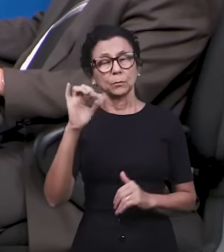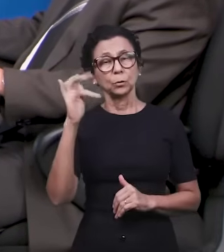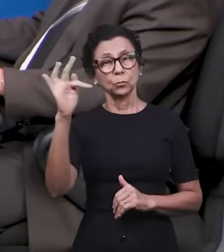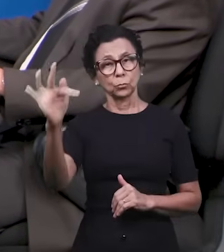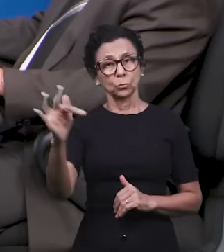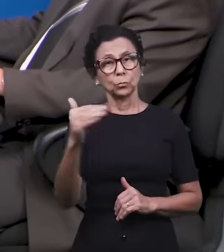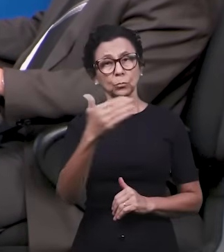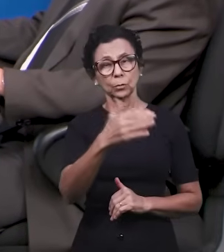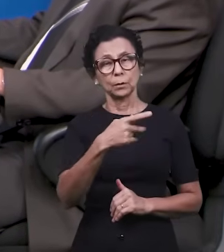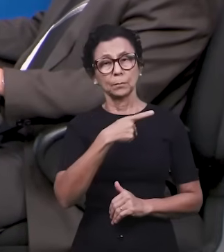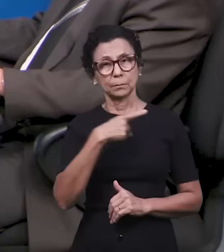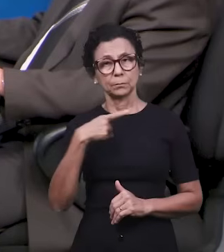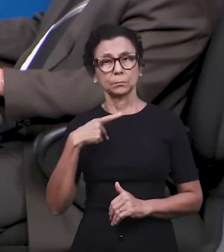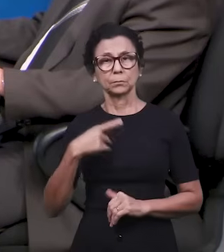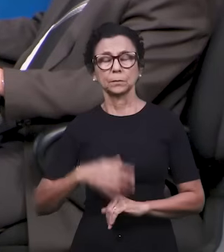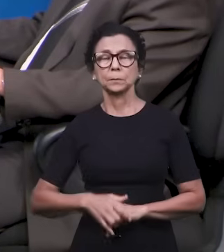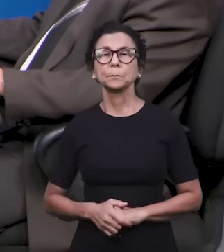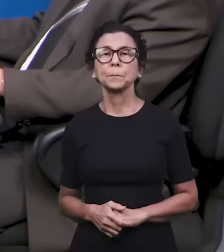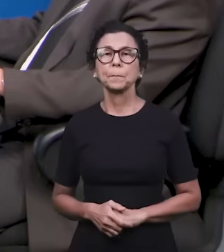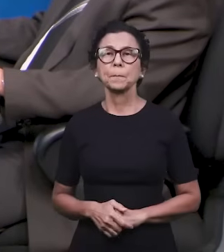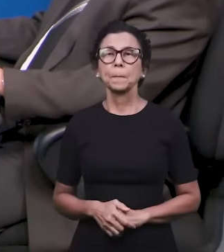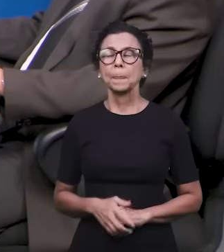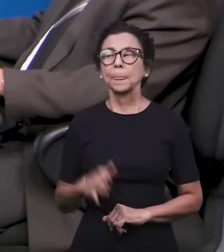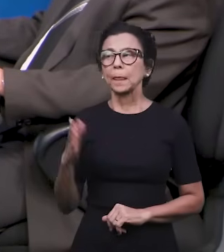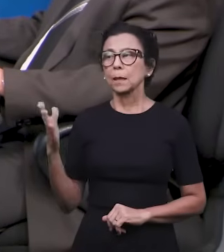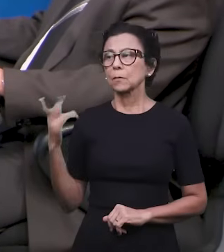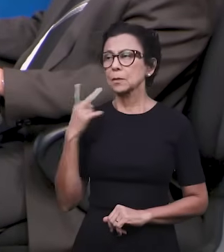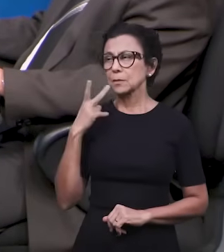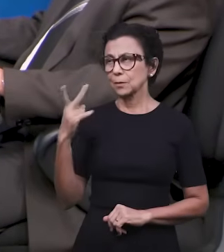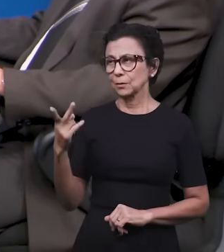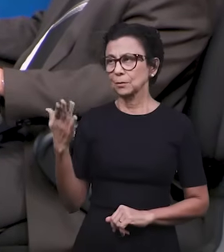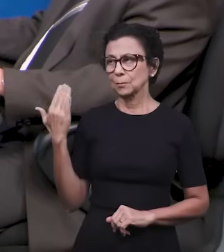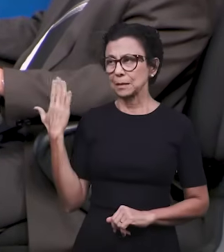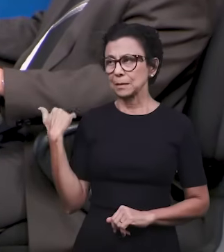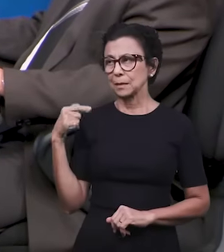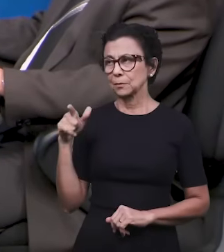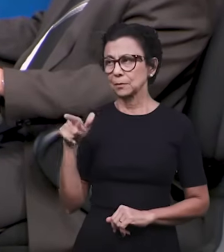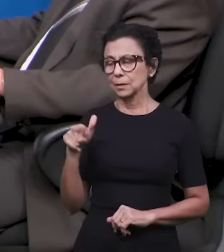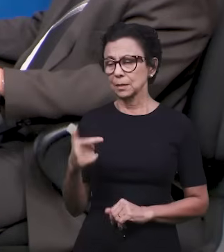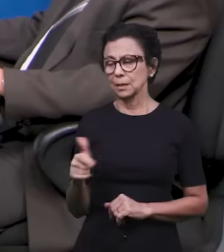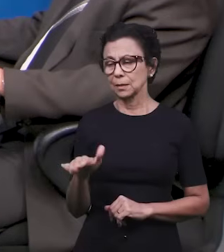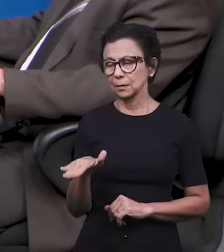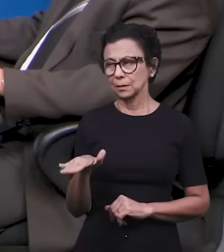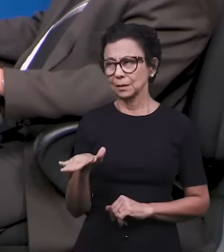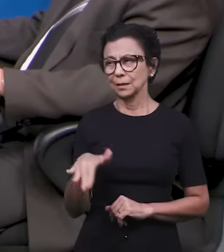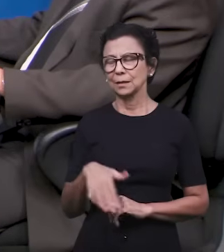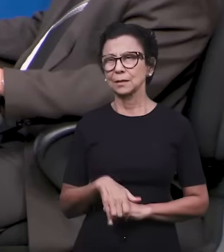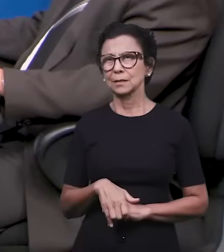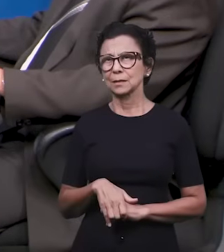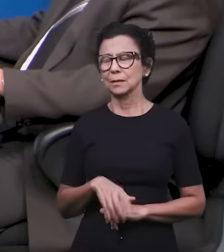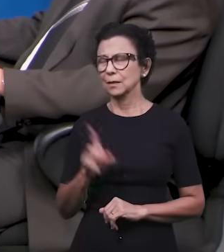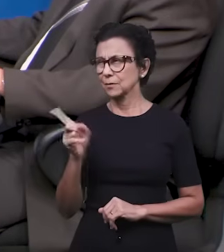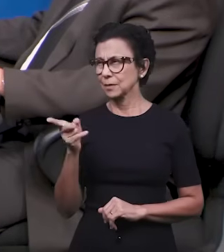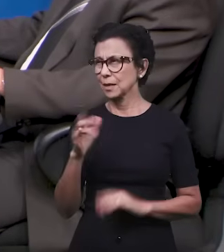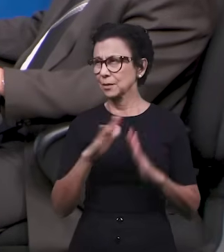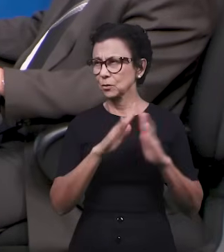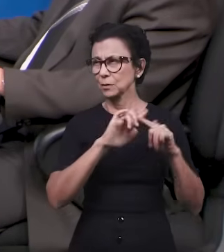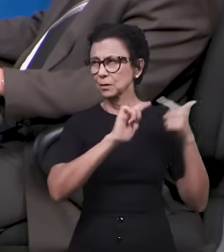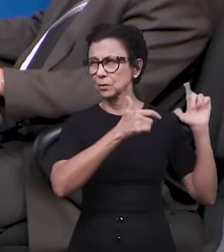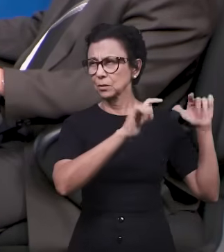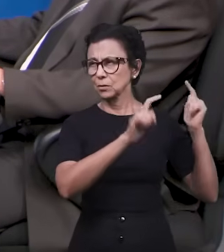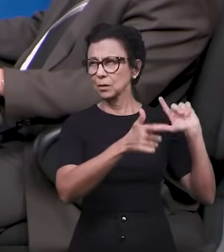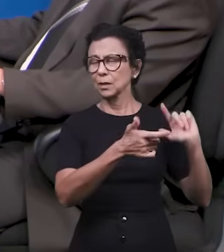imposta. Quando você falou, quando você era criança, isso deve ter sido de uma igreja tradicional, porque eu também saí de uma igreja tradicional, uma